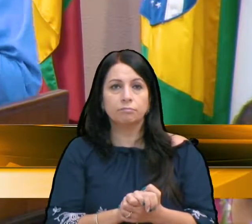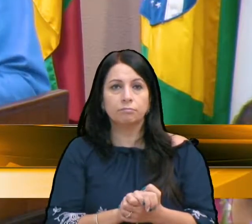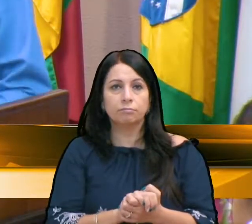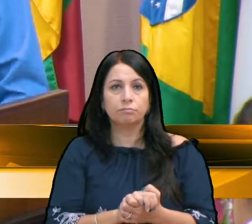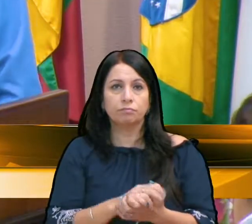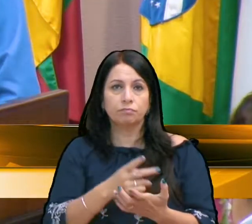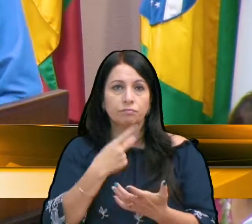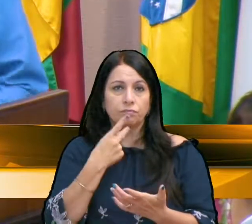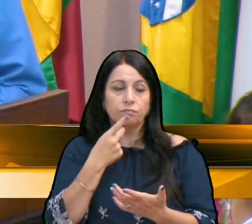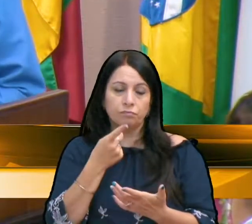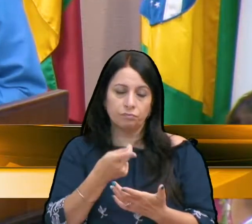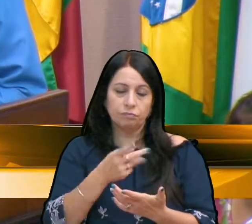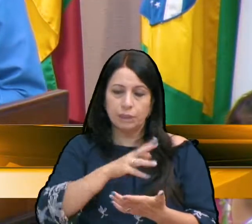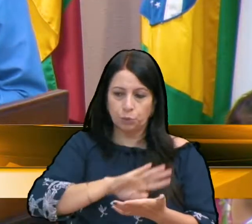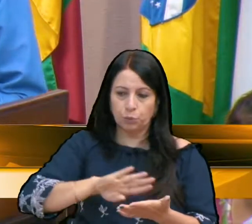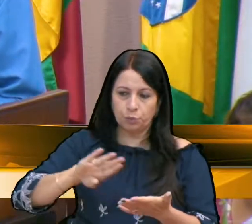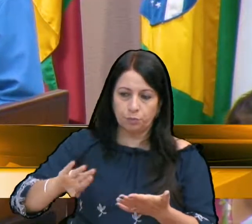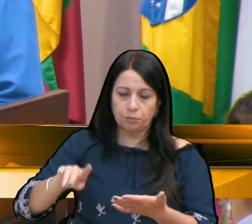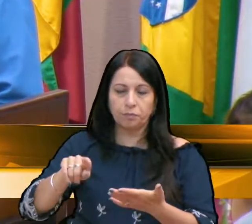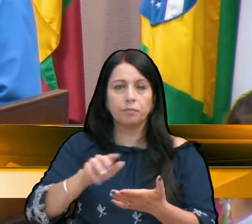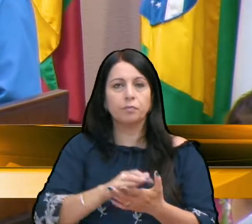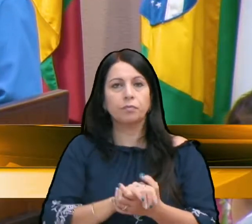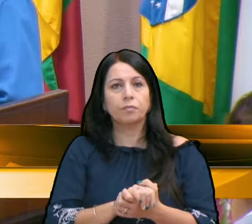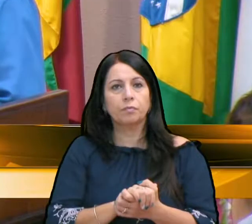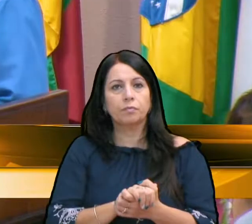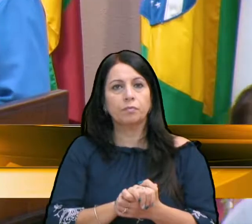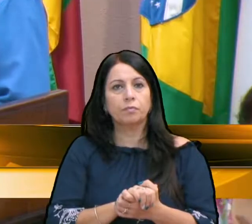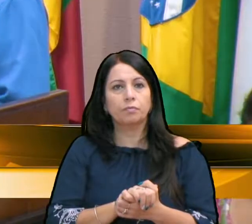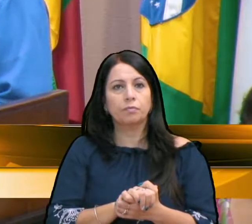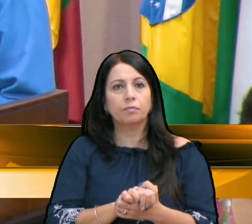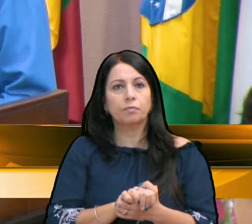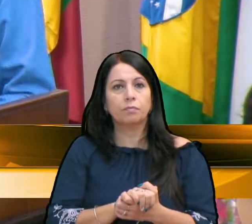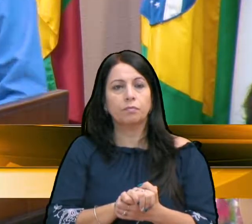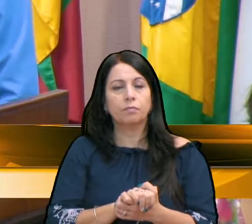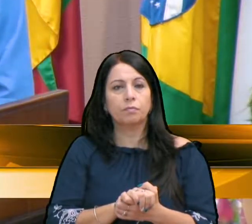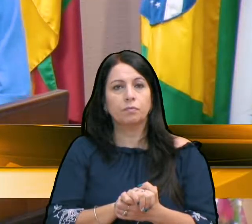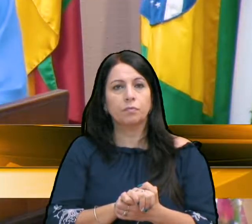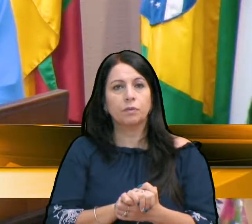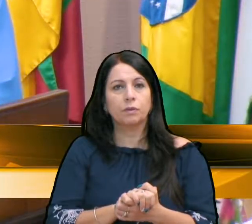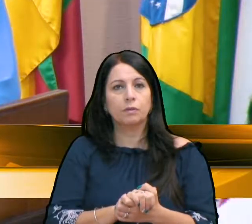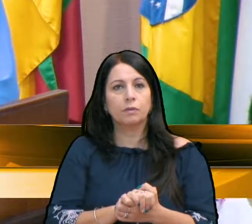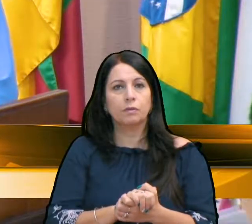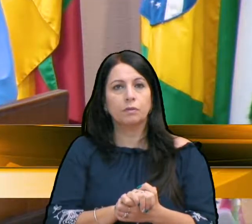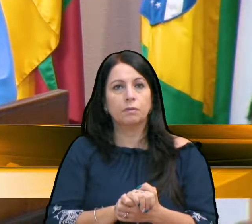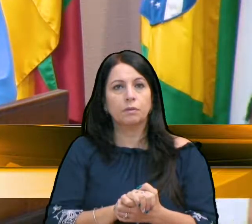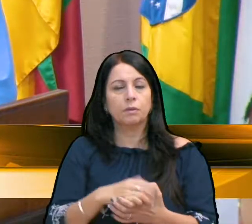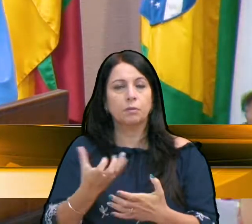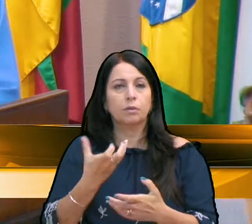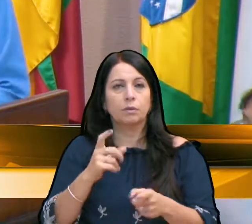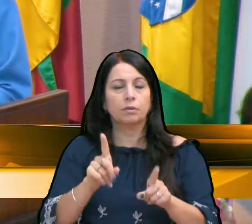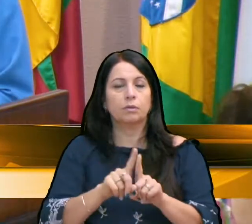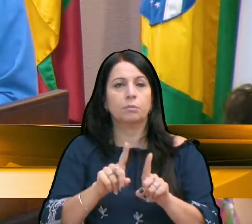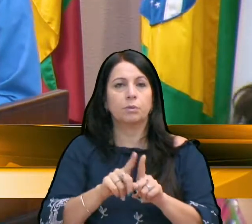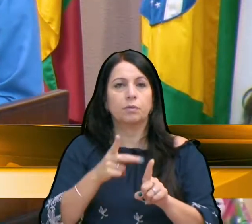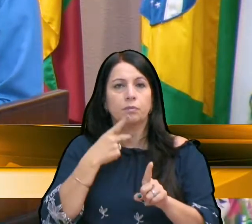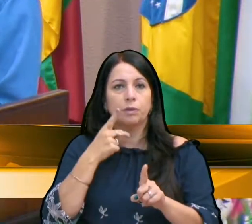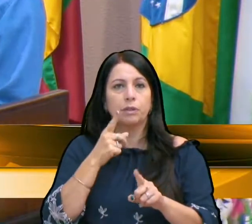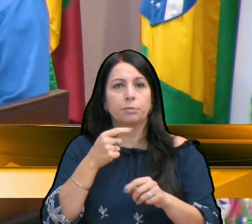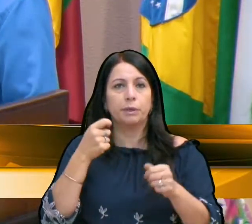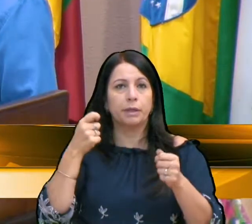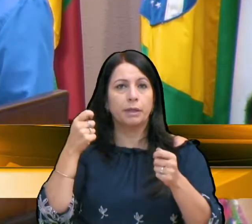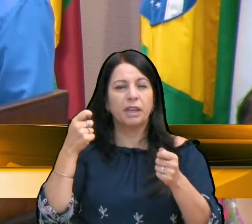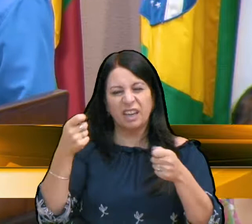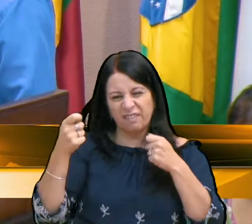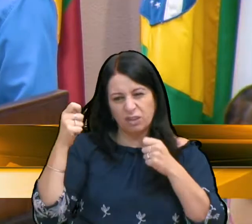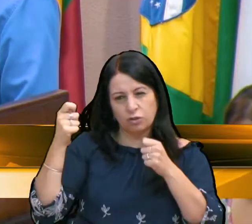Dito isso, e desse registro, eu quero também falar sobre uma reivindicação